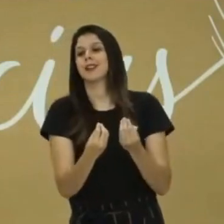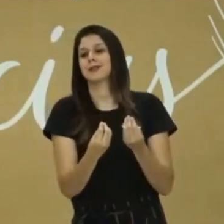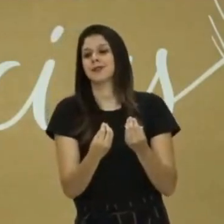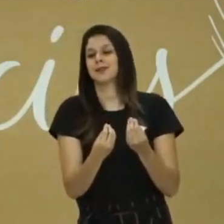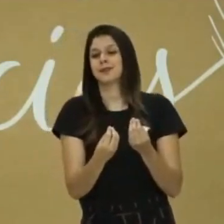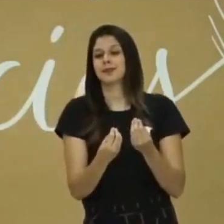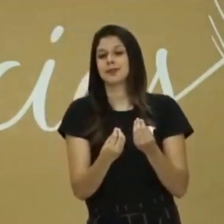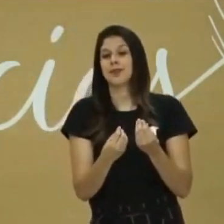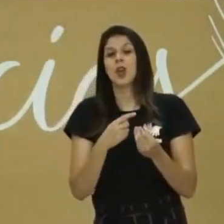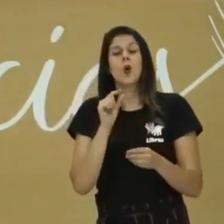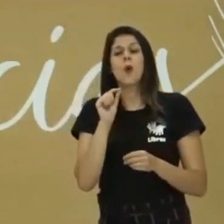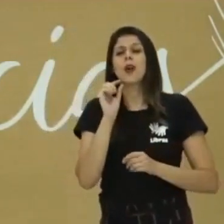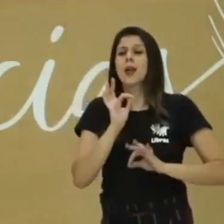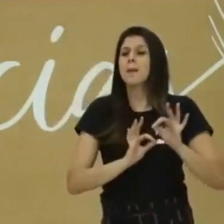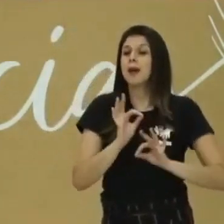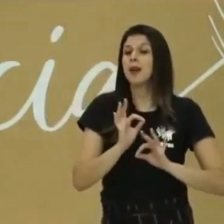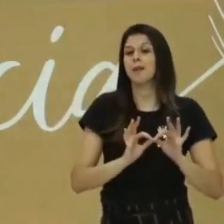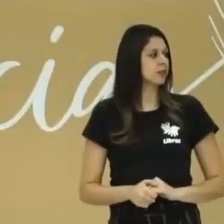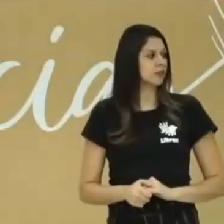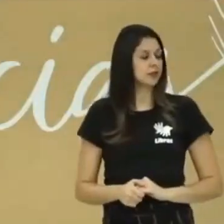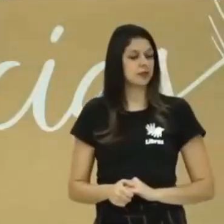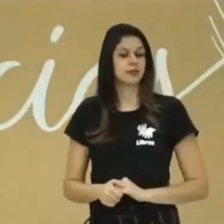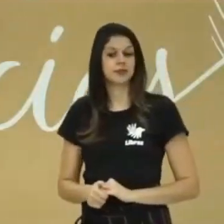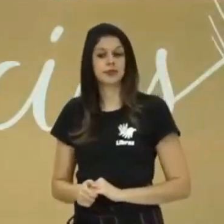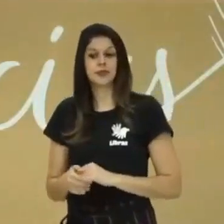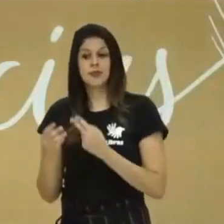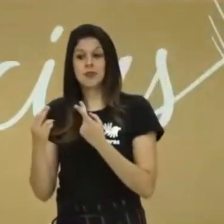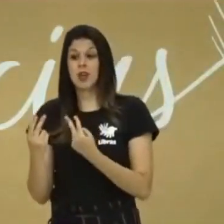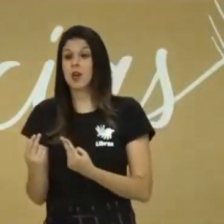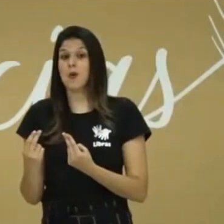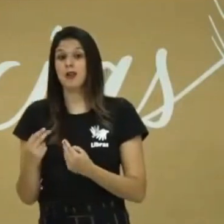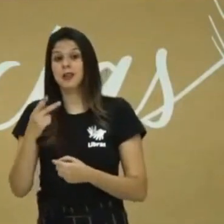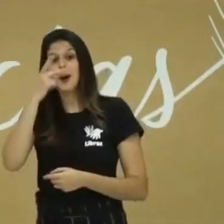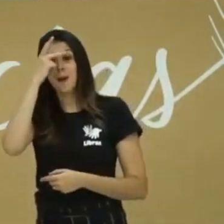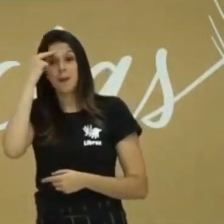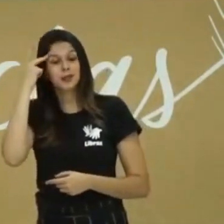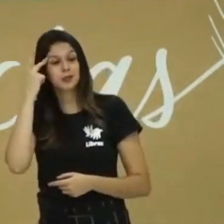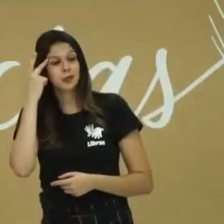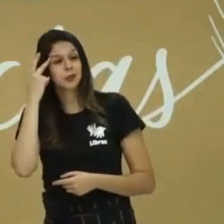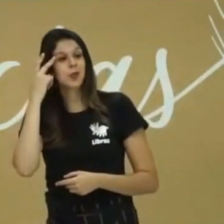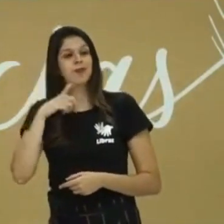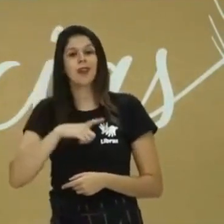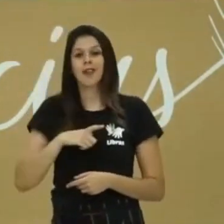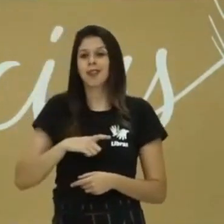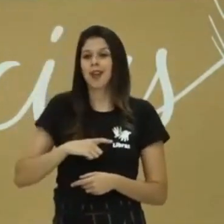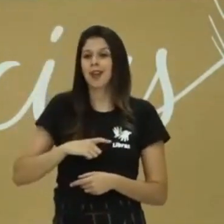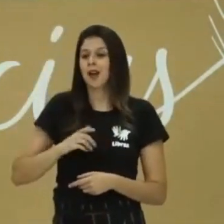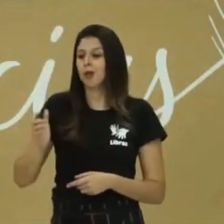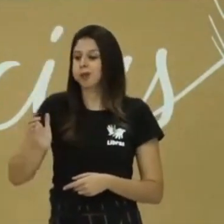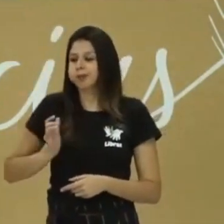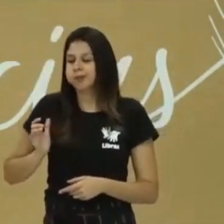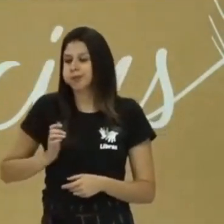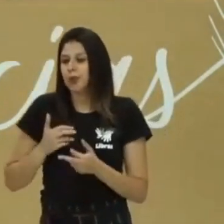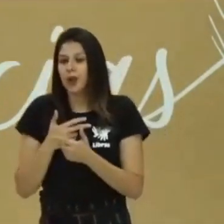o que você tem preparado para quem será assim é todo aquele que é rico das suas